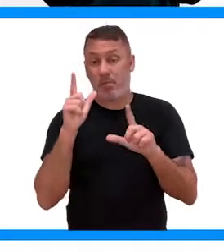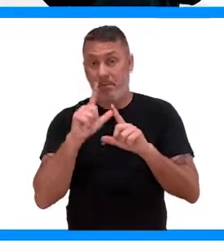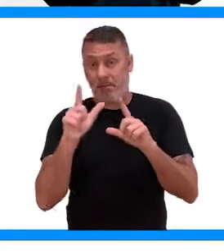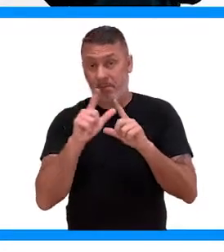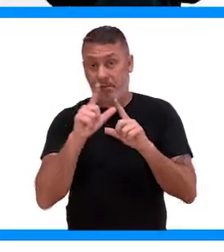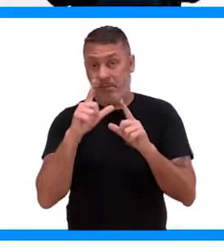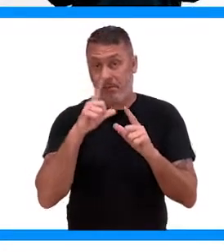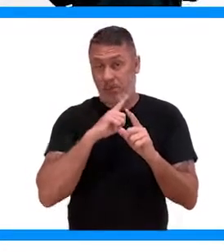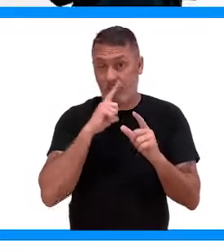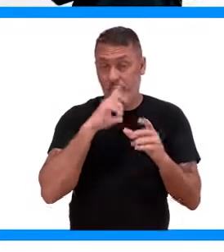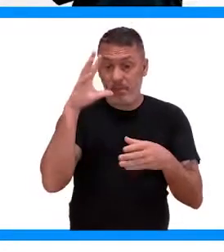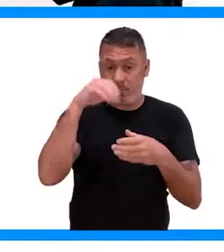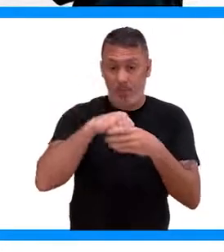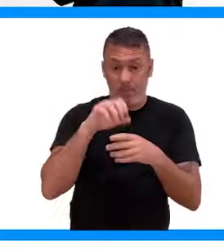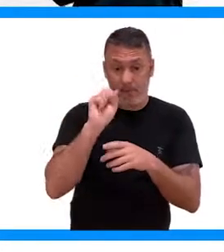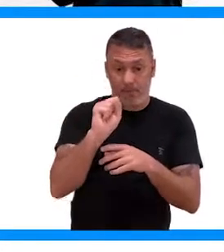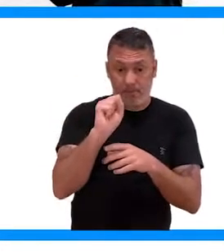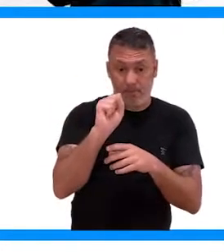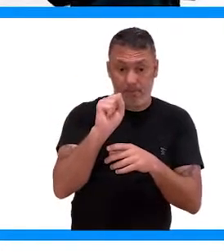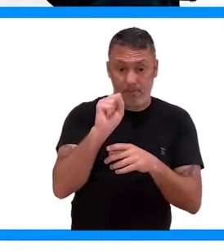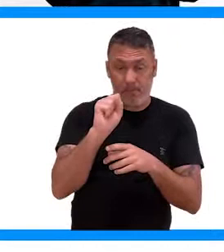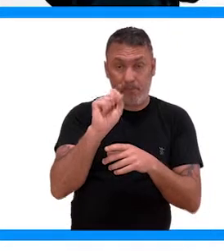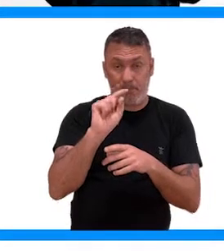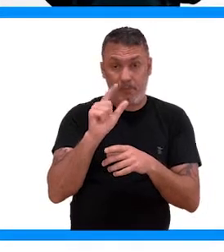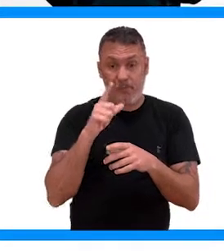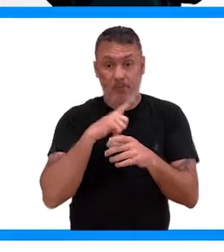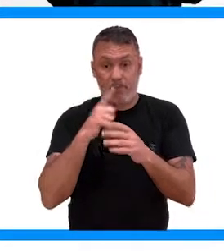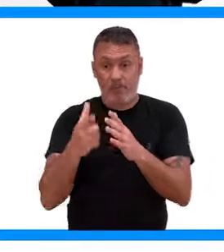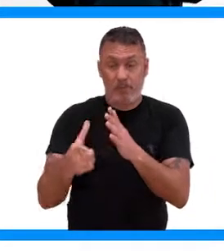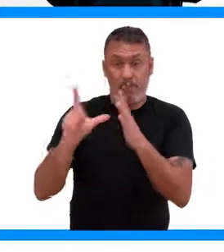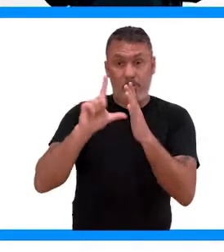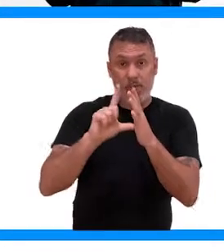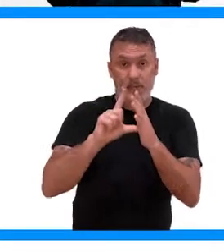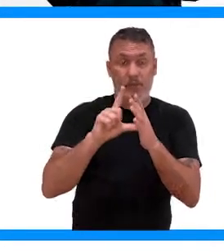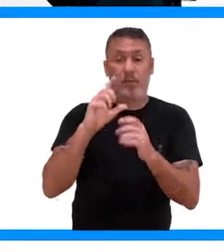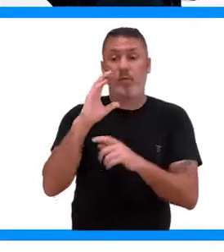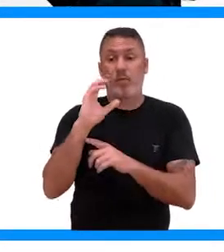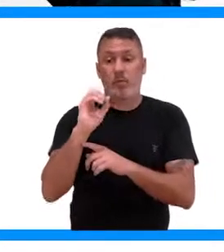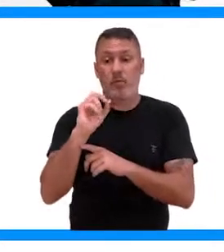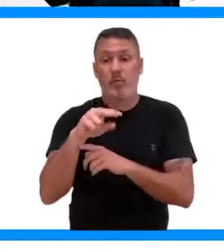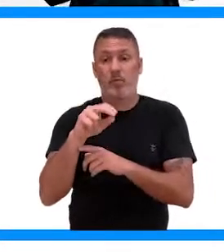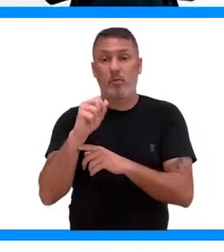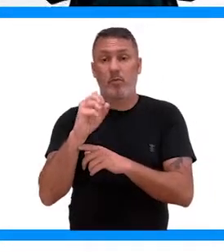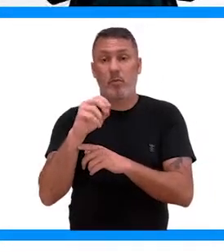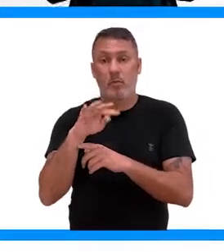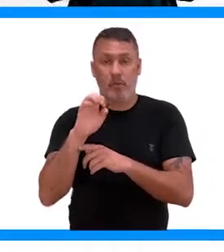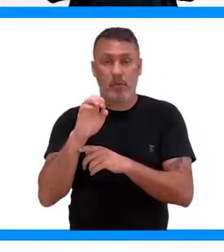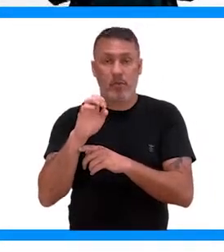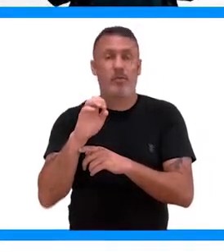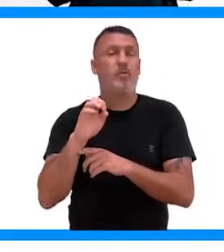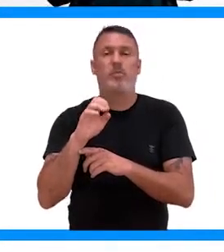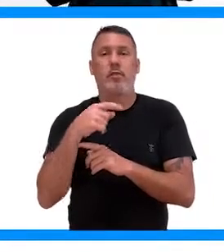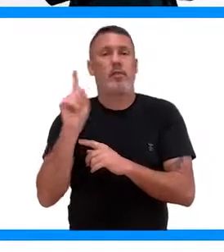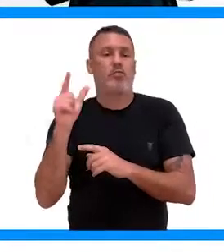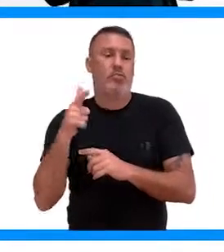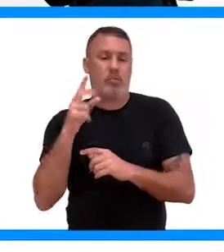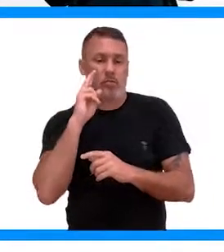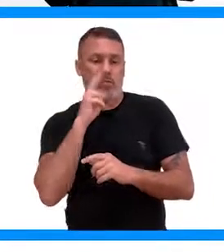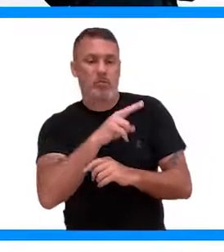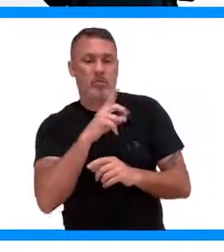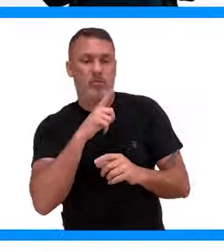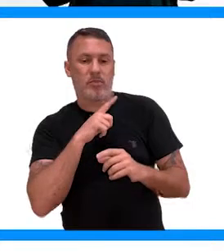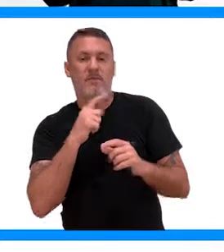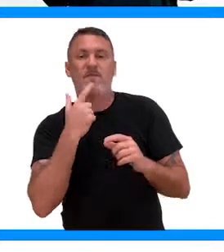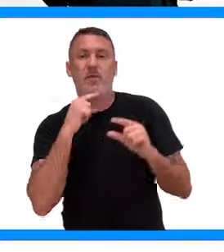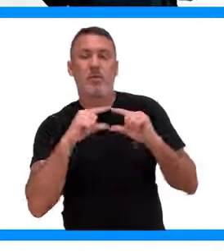palavra llana termina por S, mas precedida de uma consoante, ela leva acento. Nas agudas, não leva.